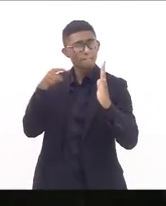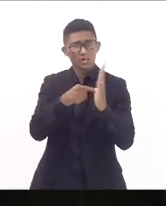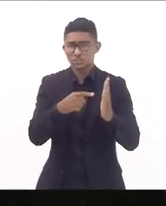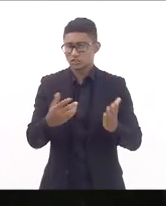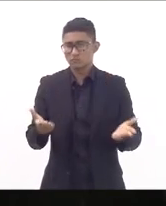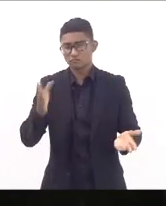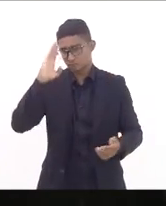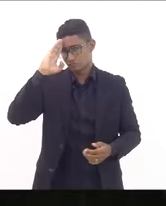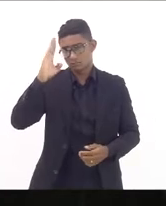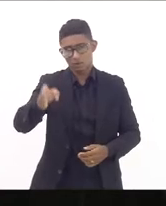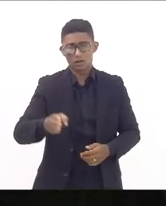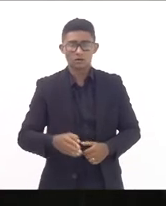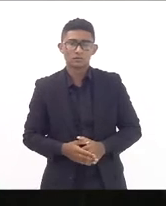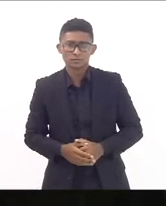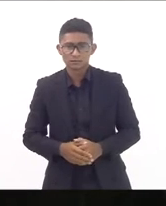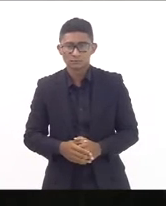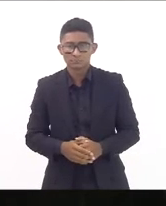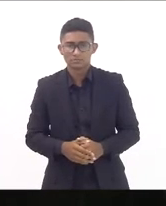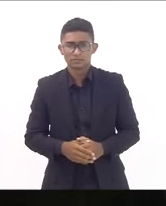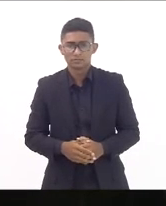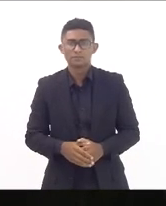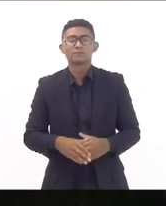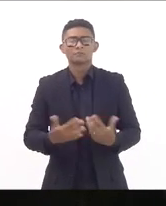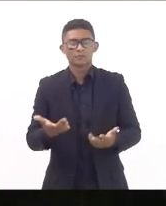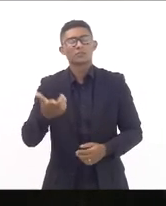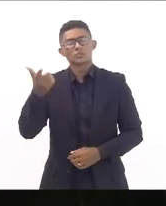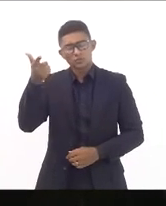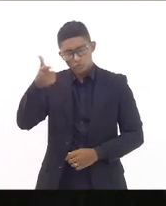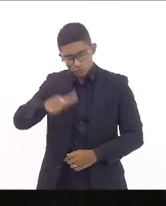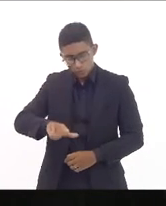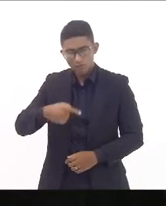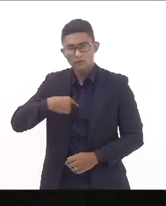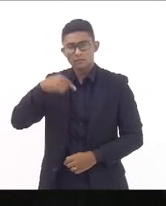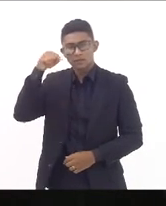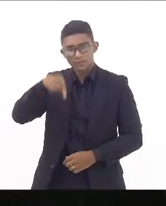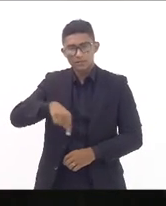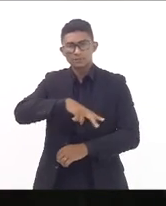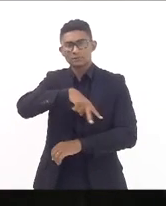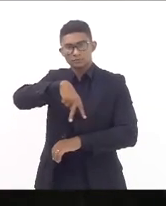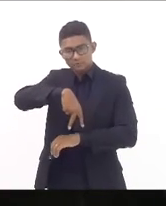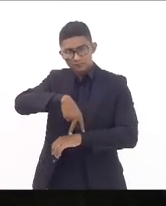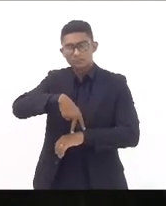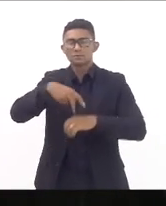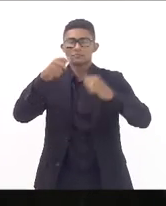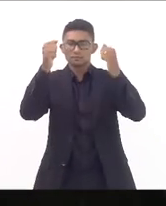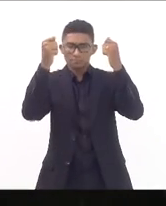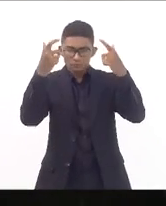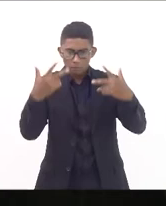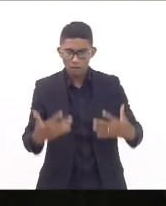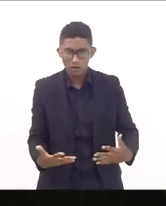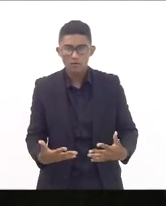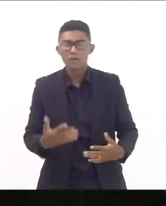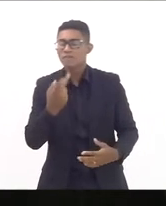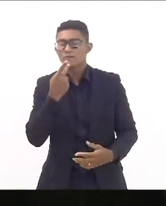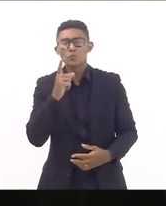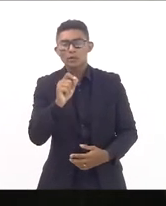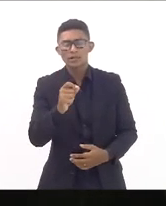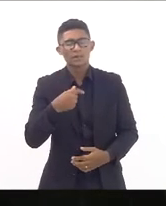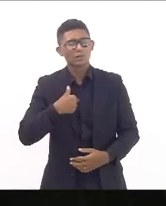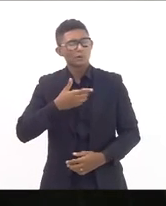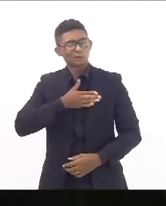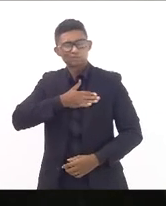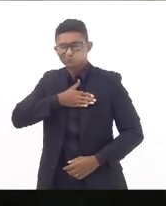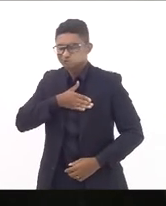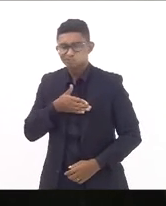maior que veio. Então, eu quero, mais uma vez, deixar assinalado aqui a minha repulsa